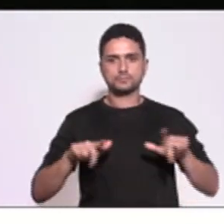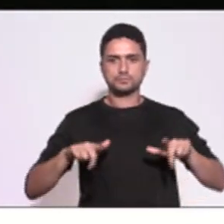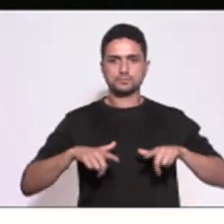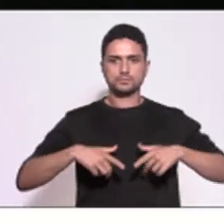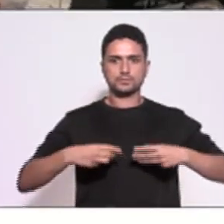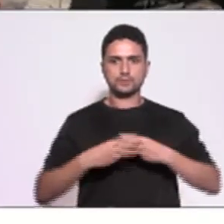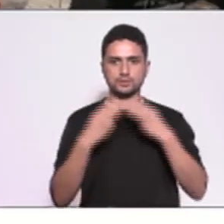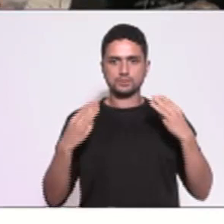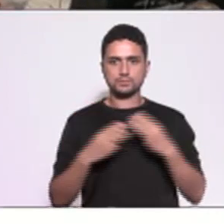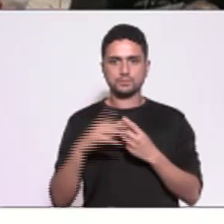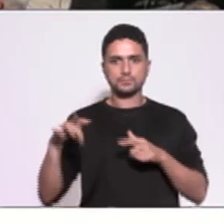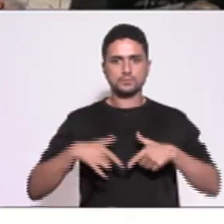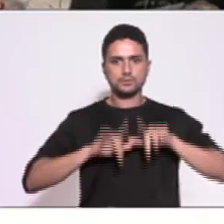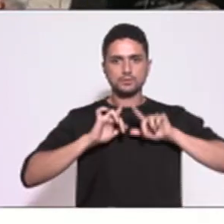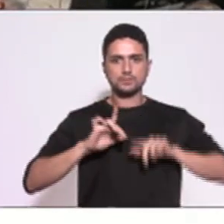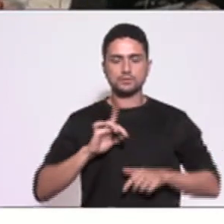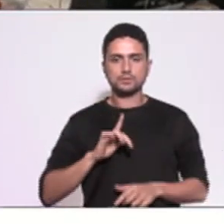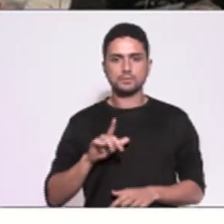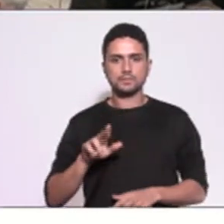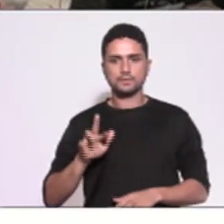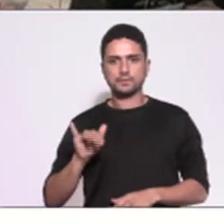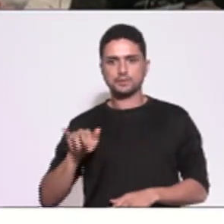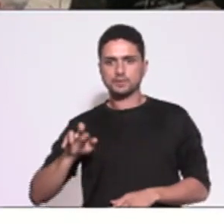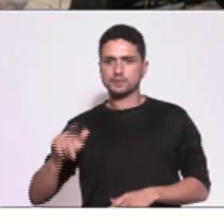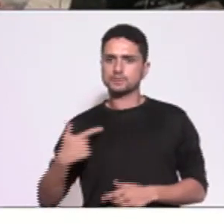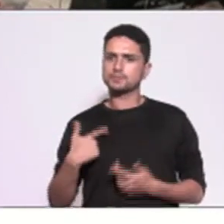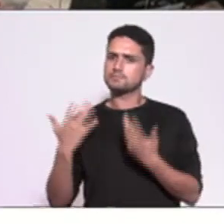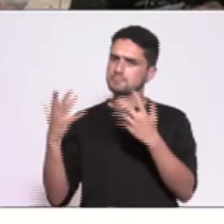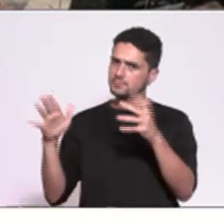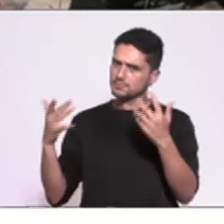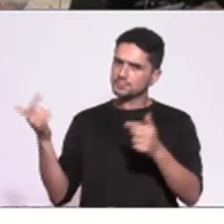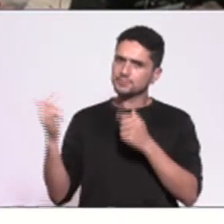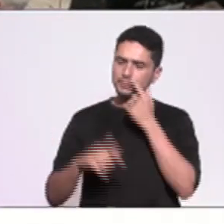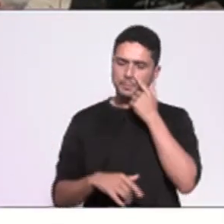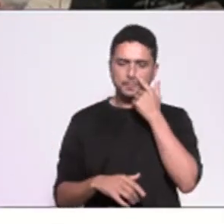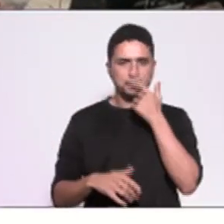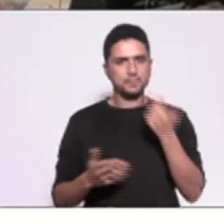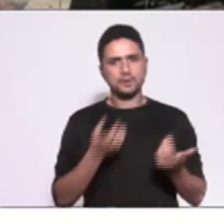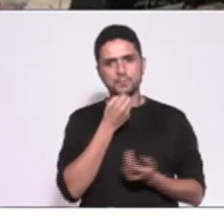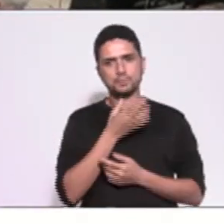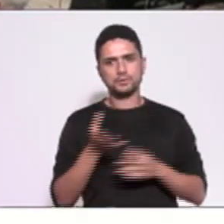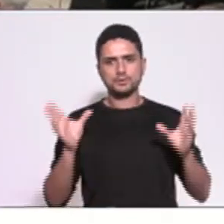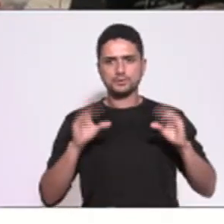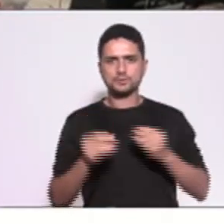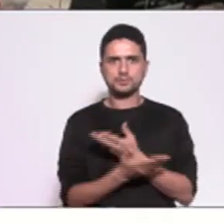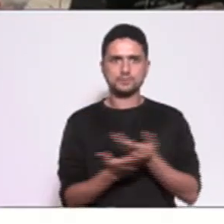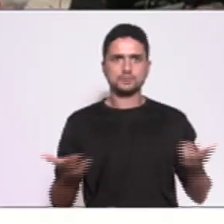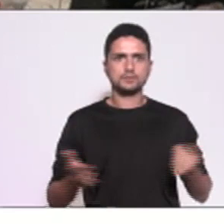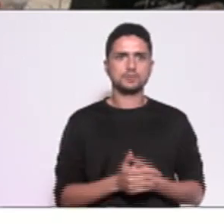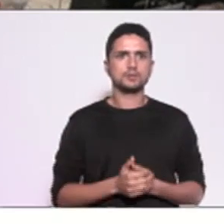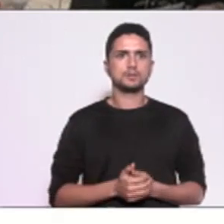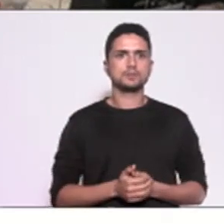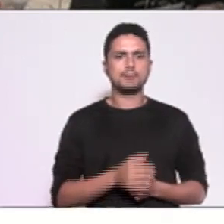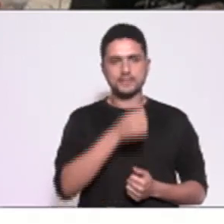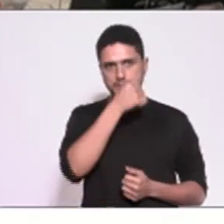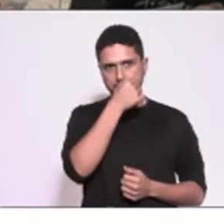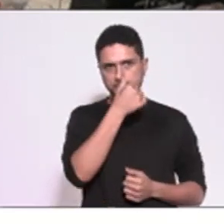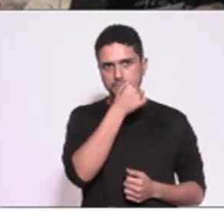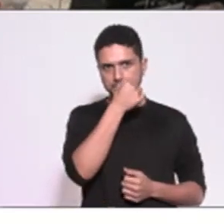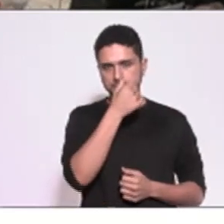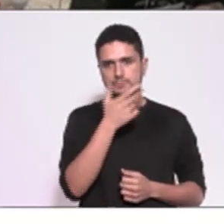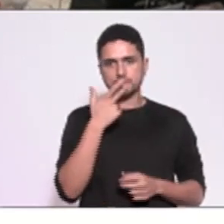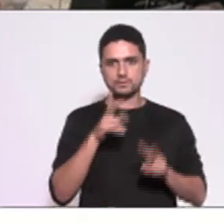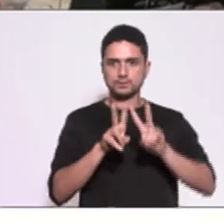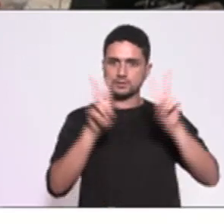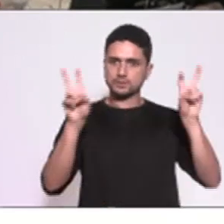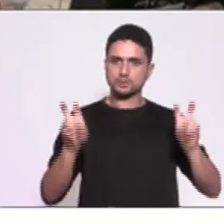Velmovic. Arnon, parabéns mais uma vez. Obrigado. Boa noite a todos. Bom, falar do Ronaldo